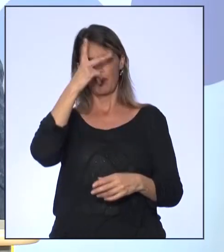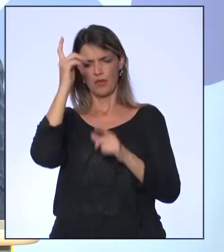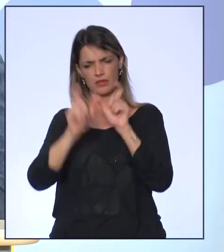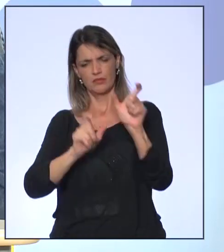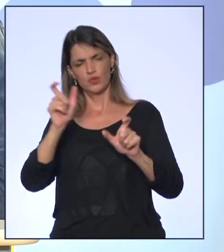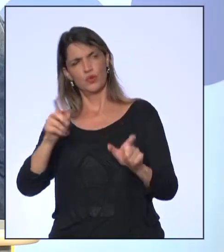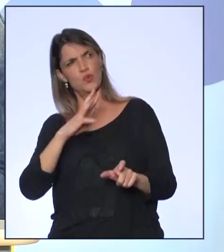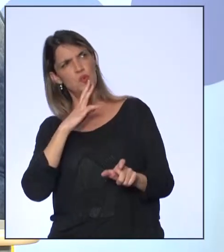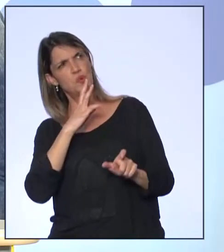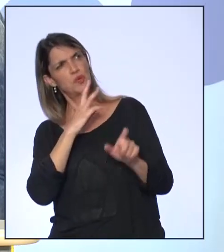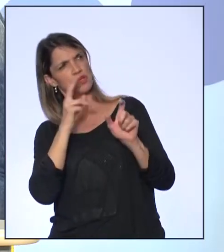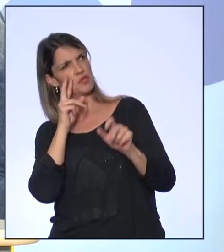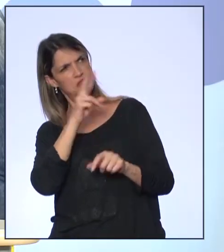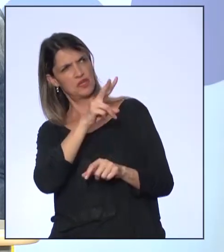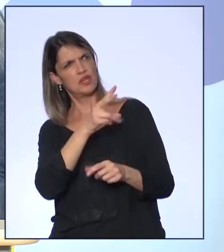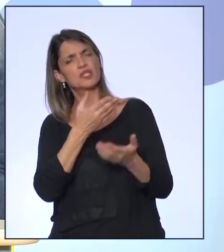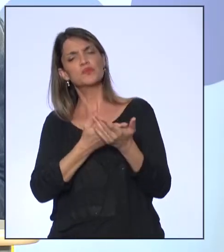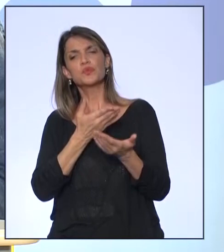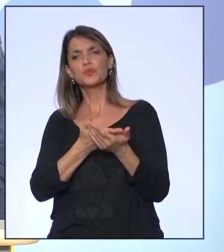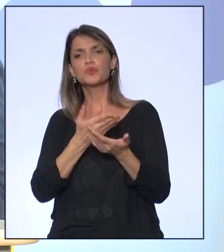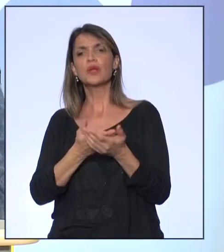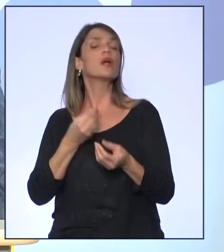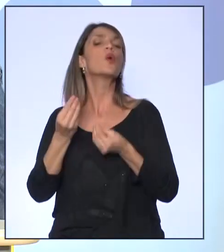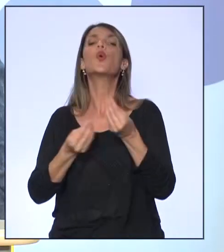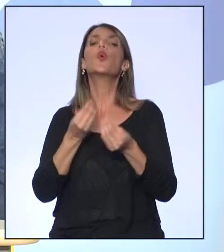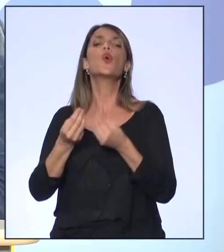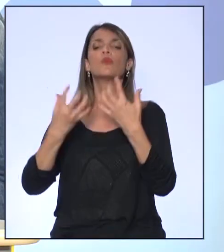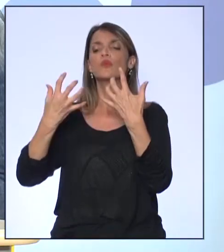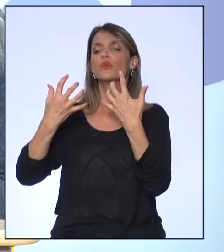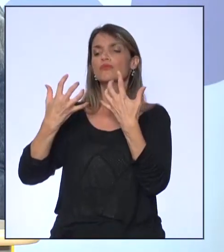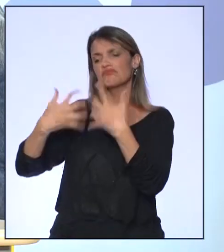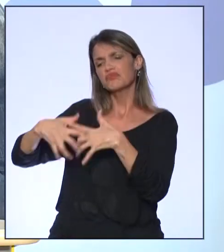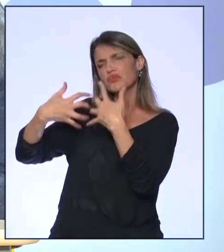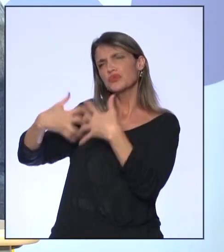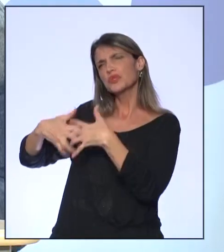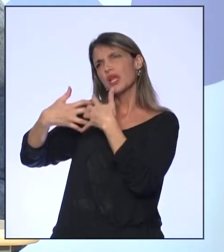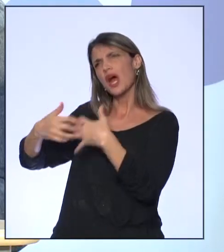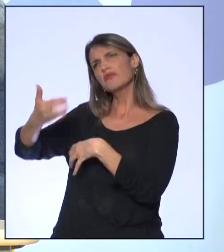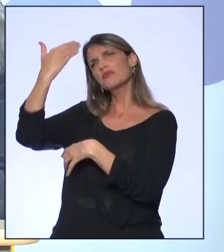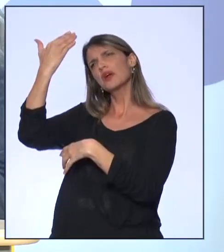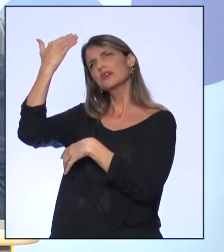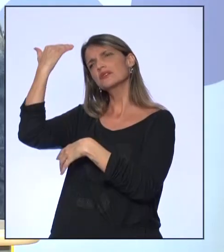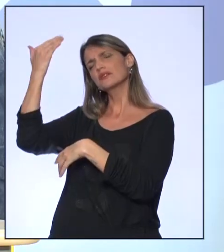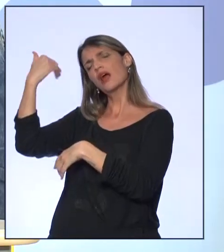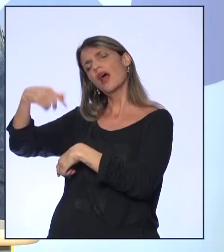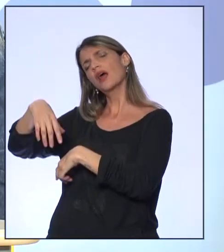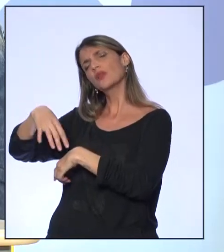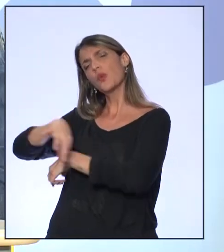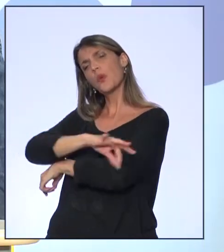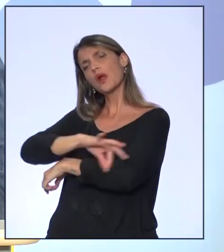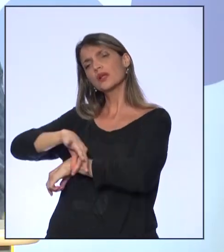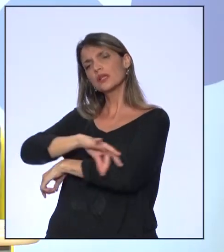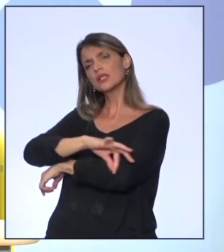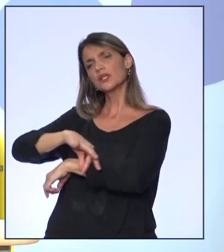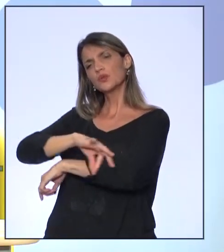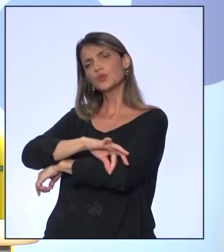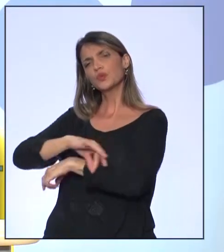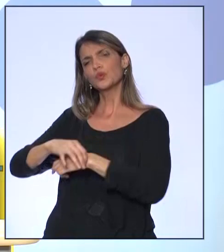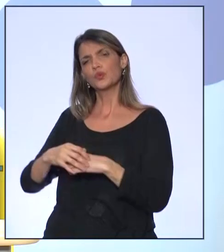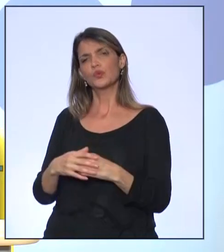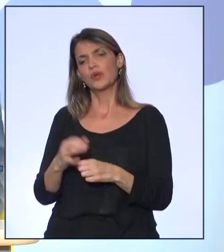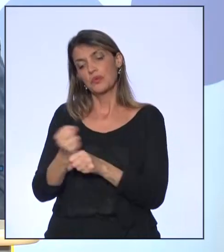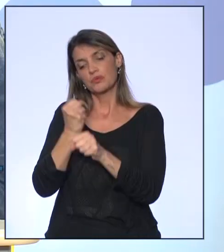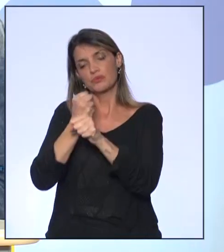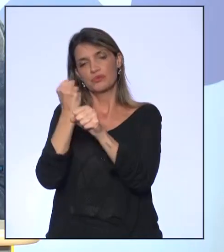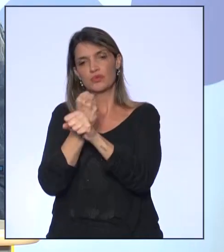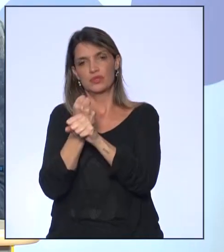possam estudar, saber como funcionava a arquitetura daquele período, então, este prédio, ele passa a ser considerado patrimônio histórico,